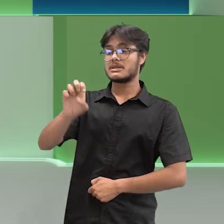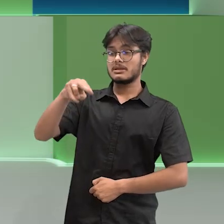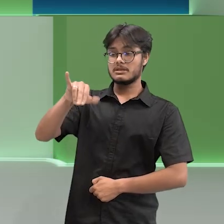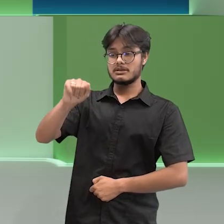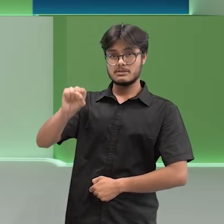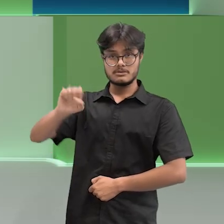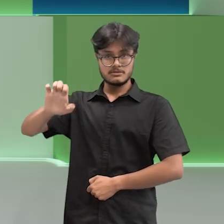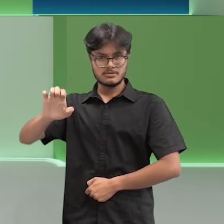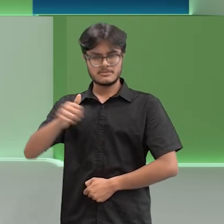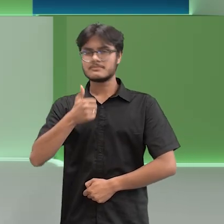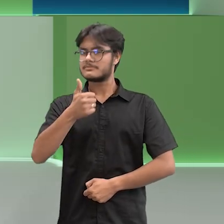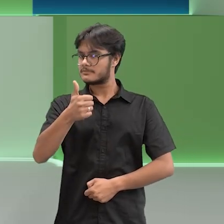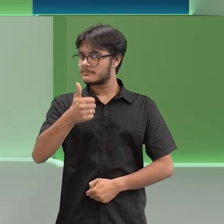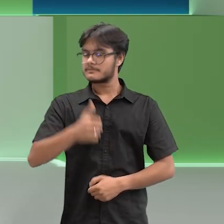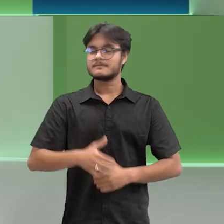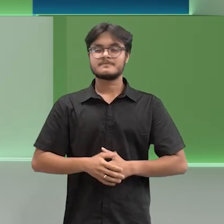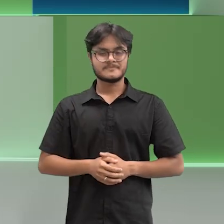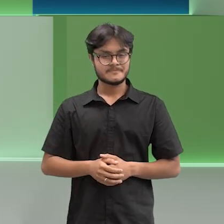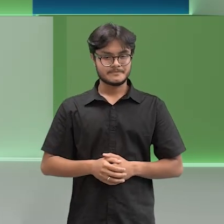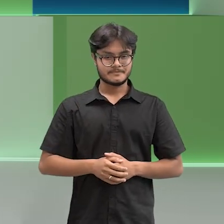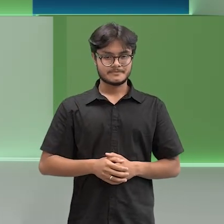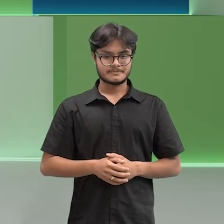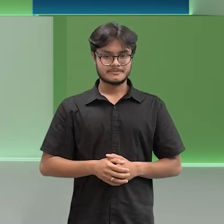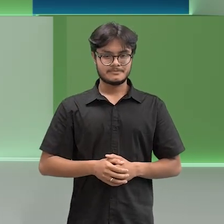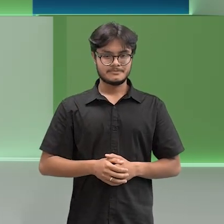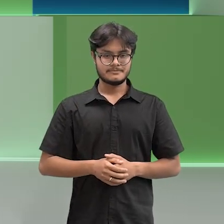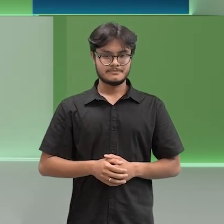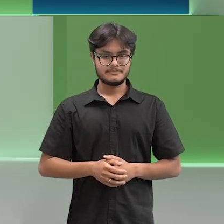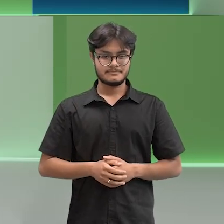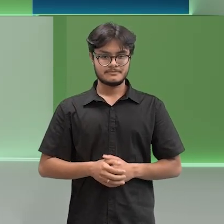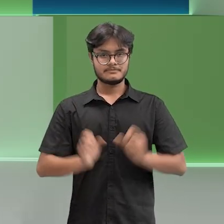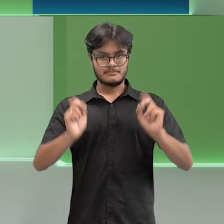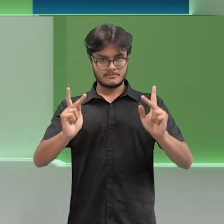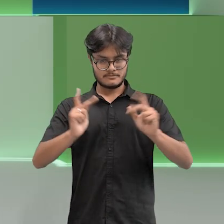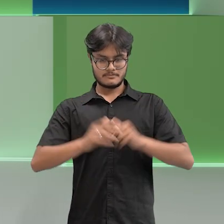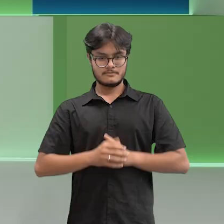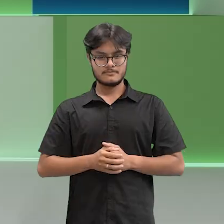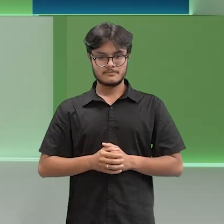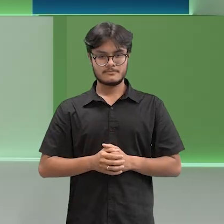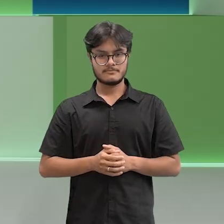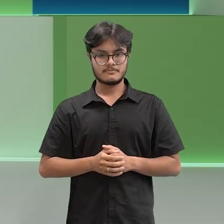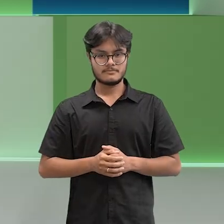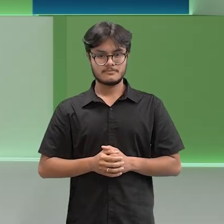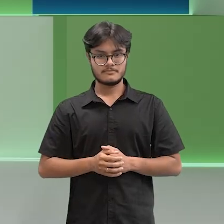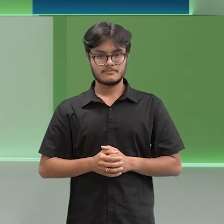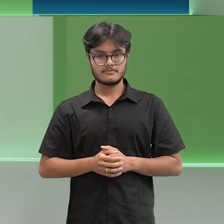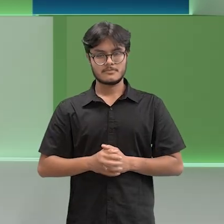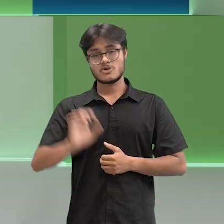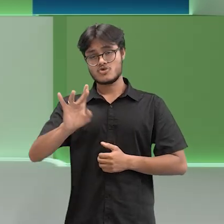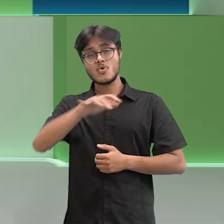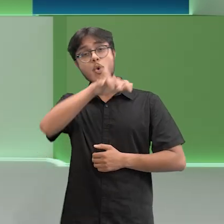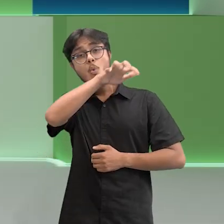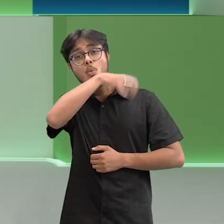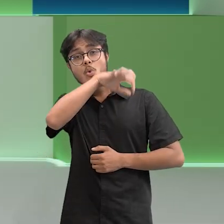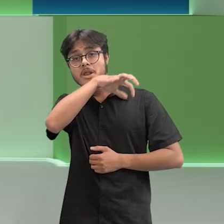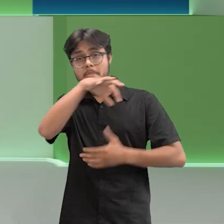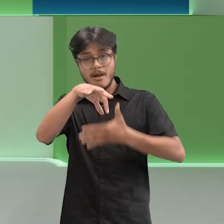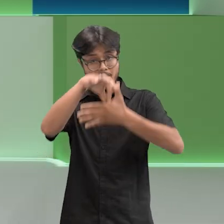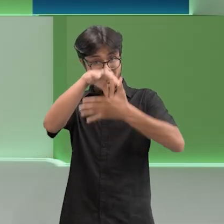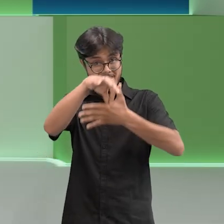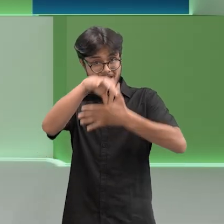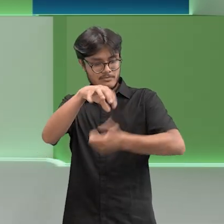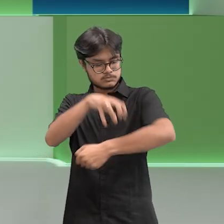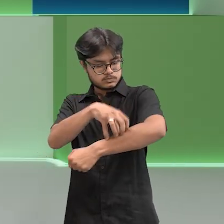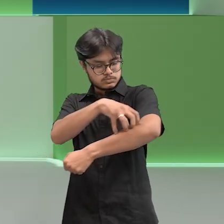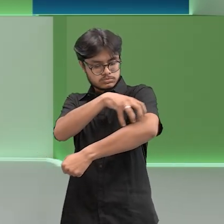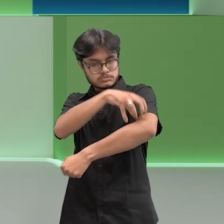Compreendeu? Cisticercose é quem tem o cisticerco na carne, na sua carne.